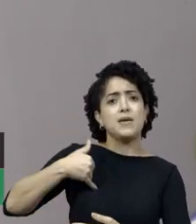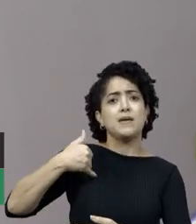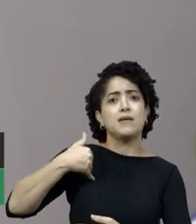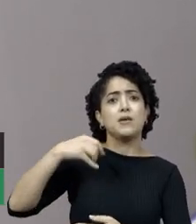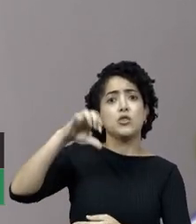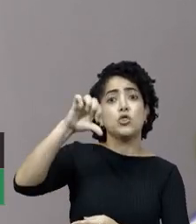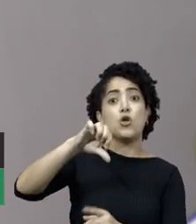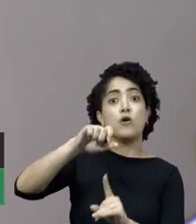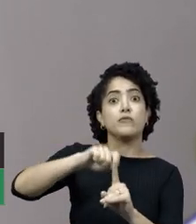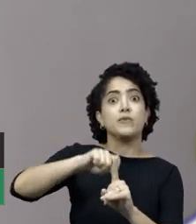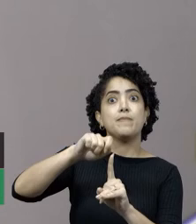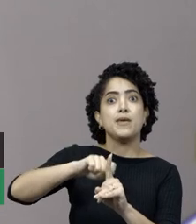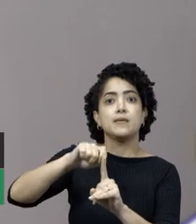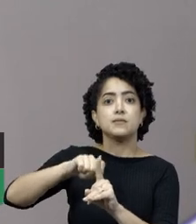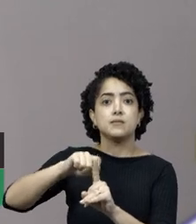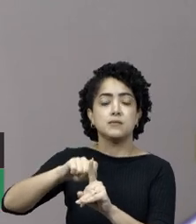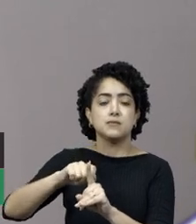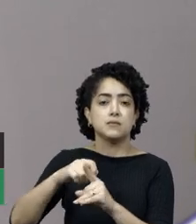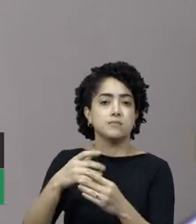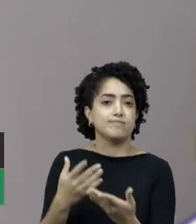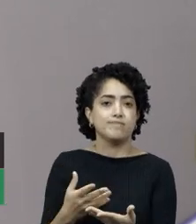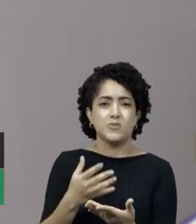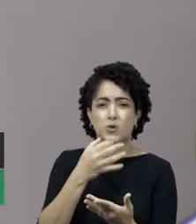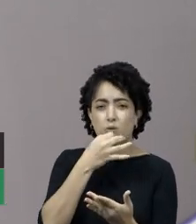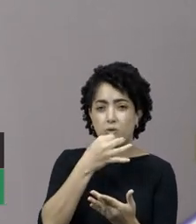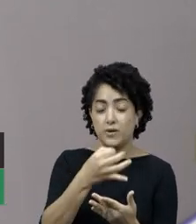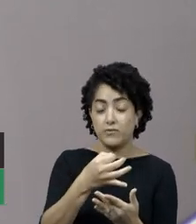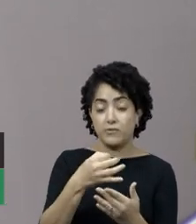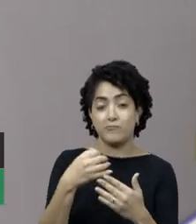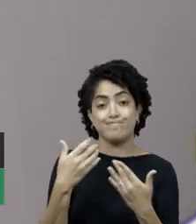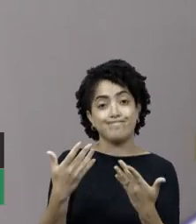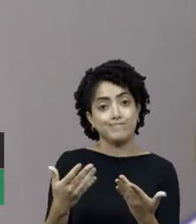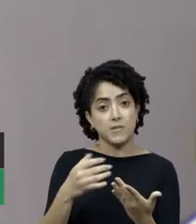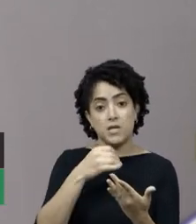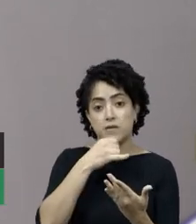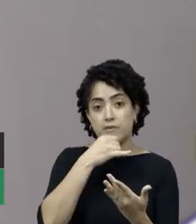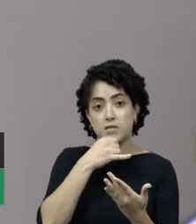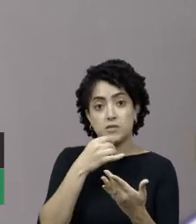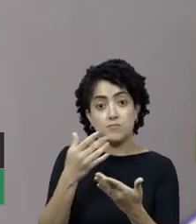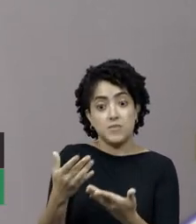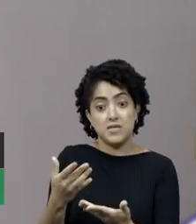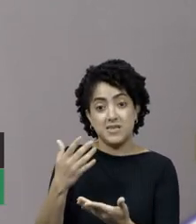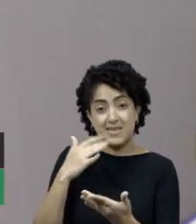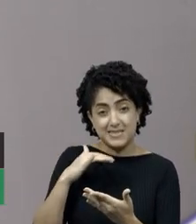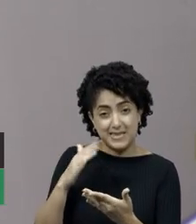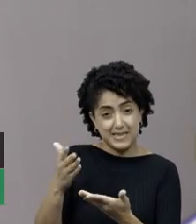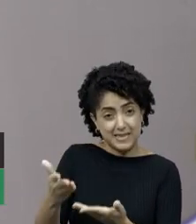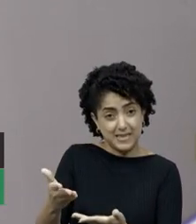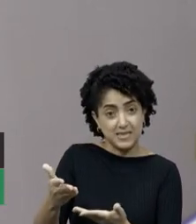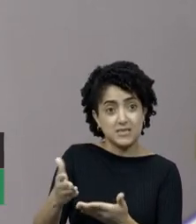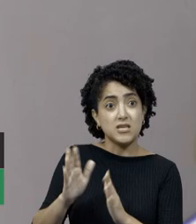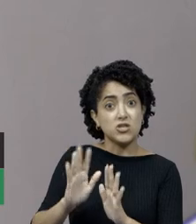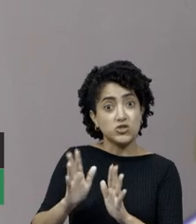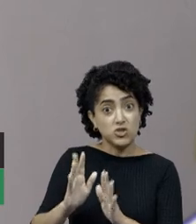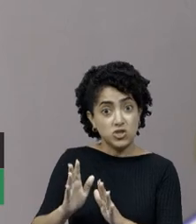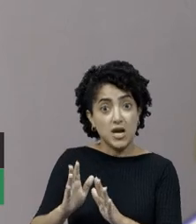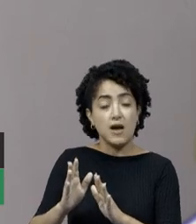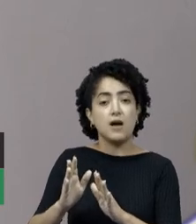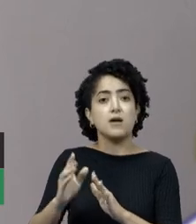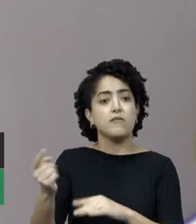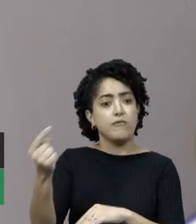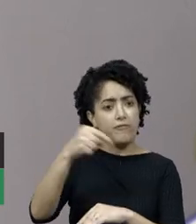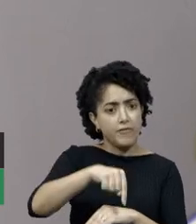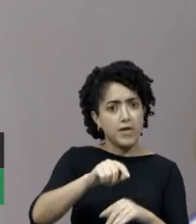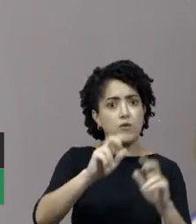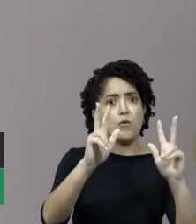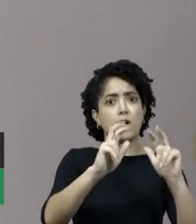É horrível a gente ter que falar algo desse tipo, mas, infelizmente, esta criança já tinha sido trazida aqui para Florianópolis, acho que é de